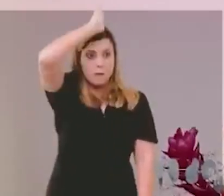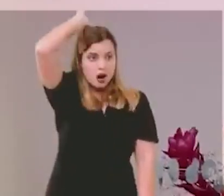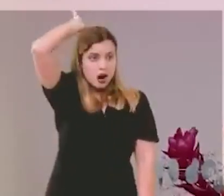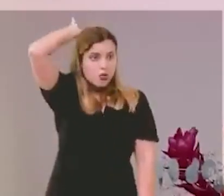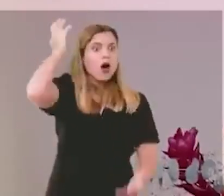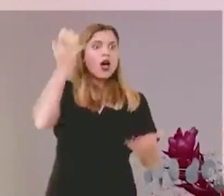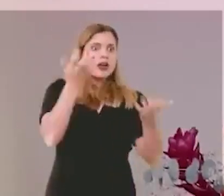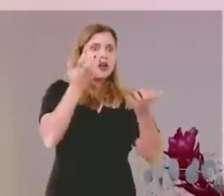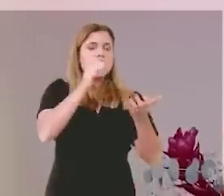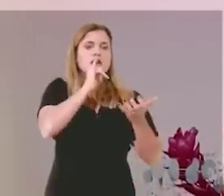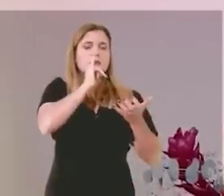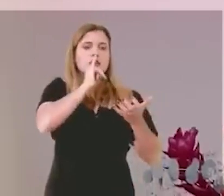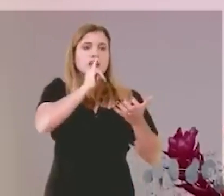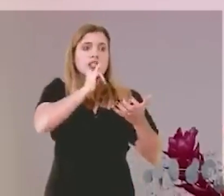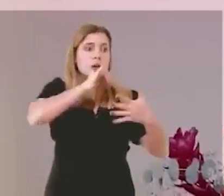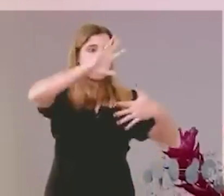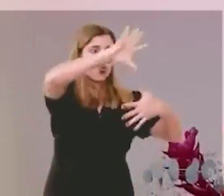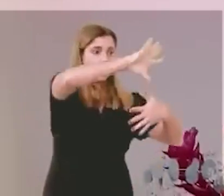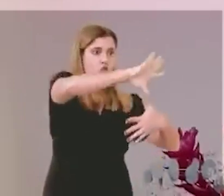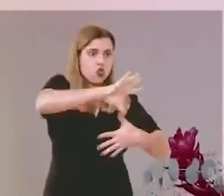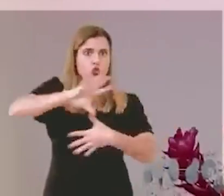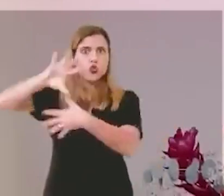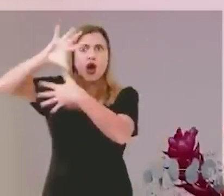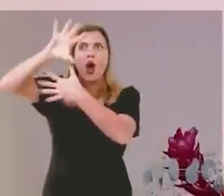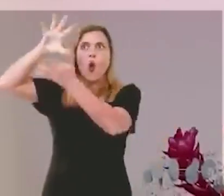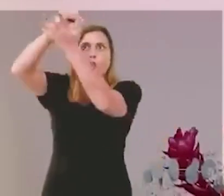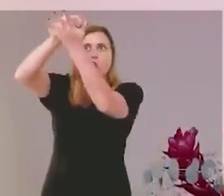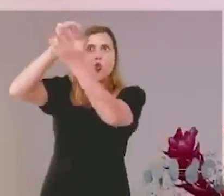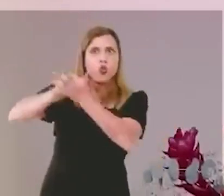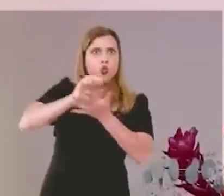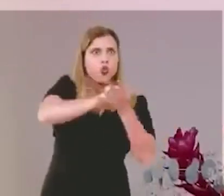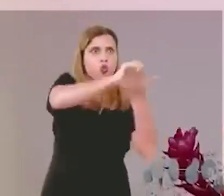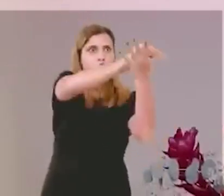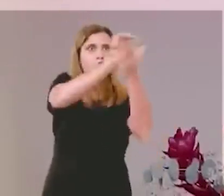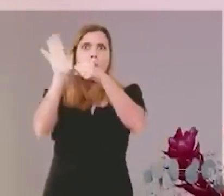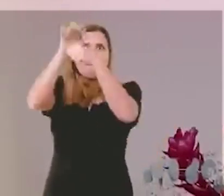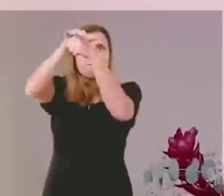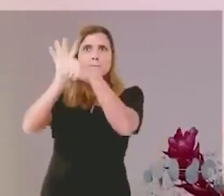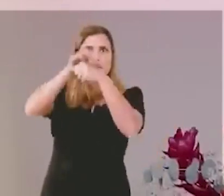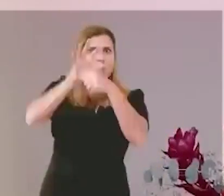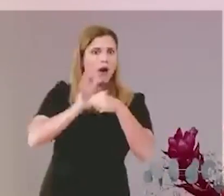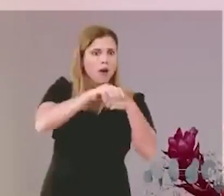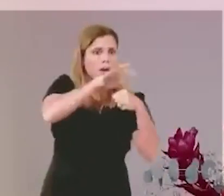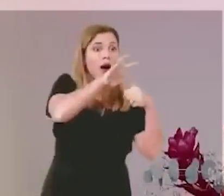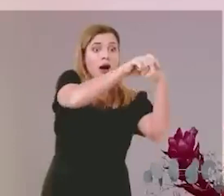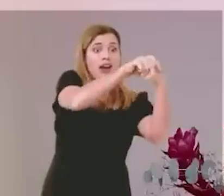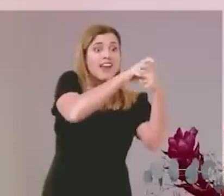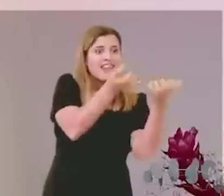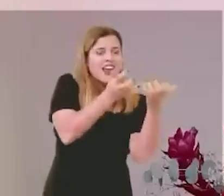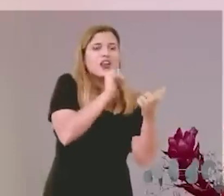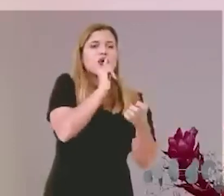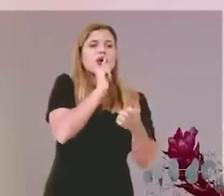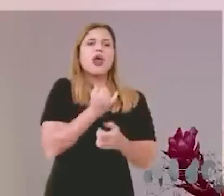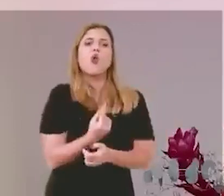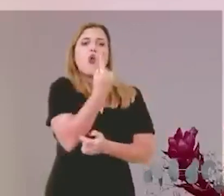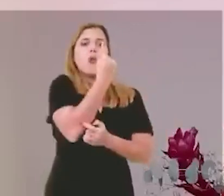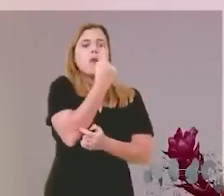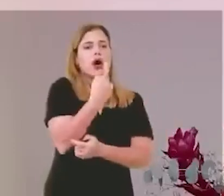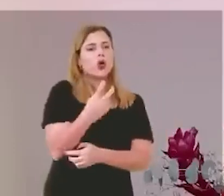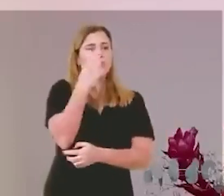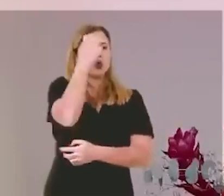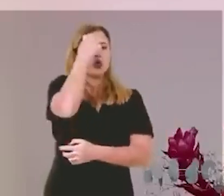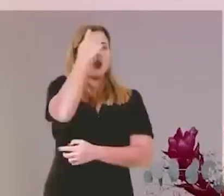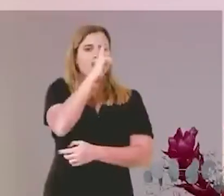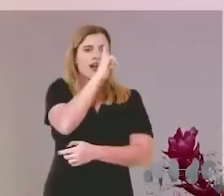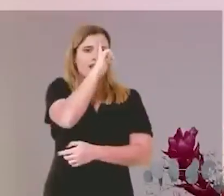ideias. A filosofia grega, o pensamento grego, a cultura grega, a